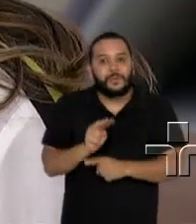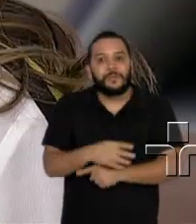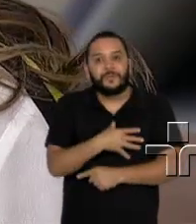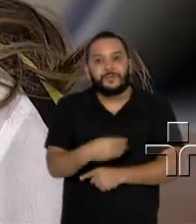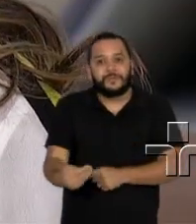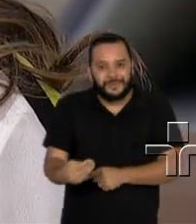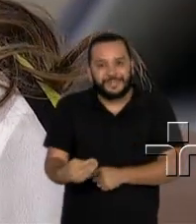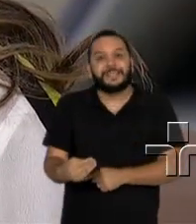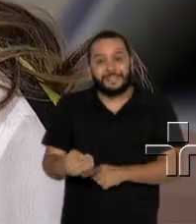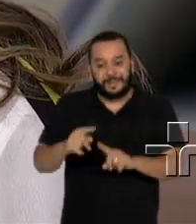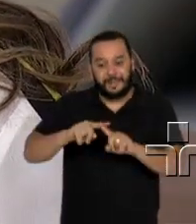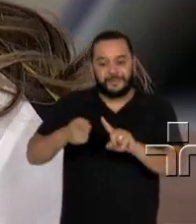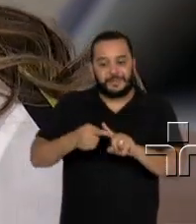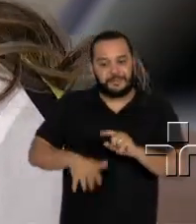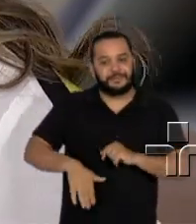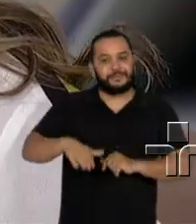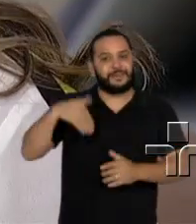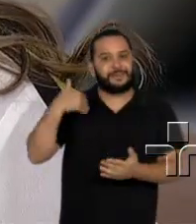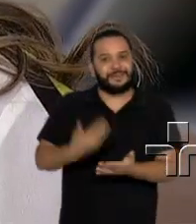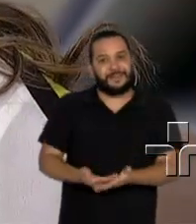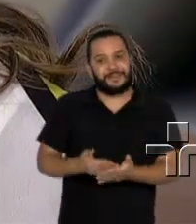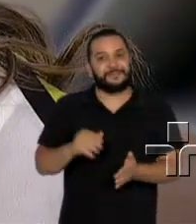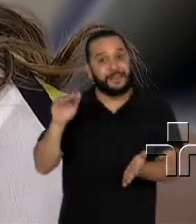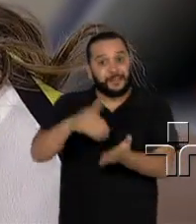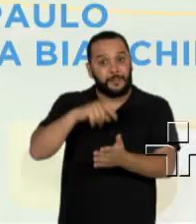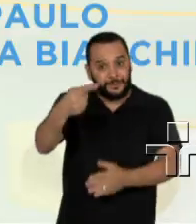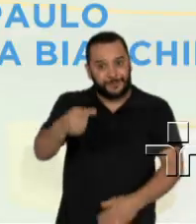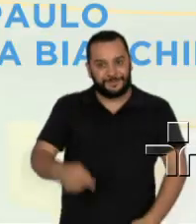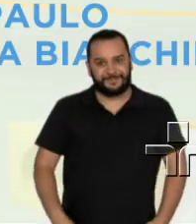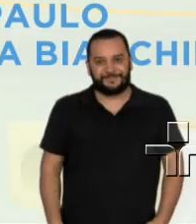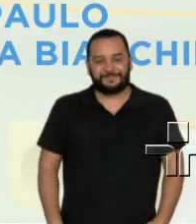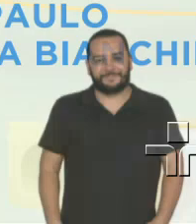desde a gravidez até a próxima